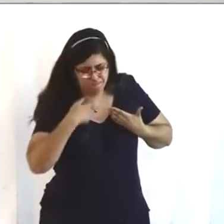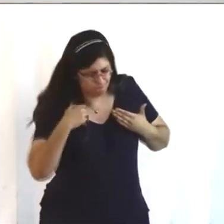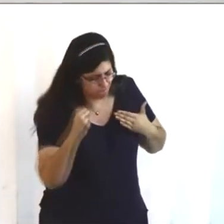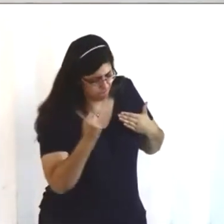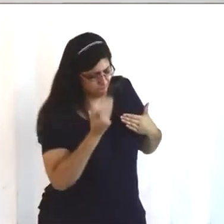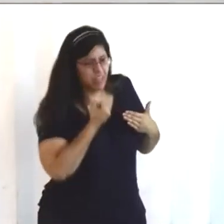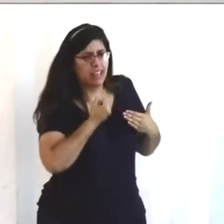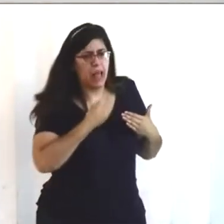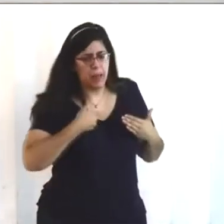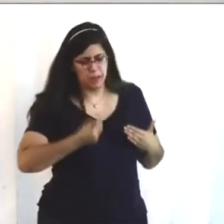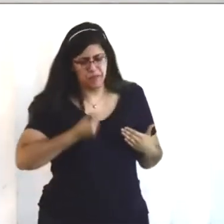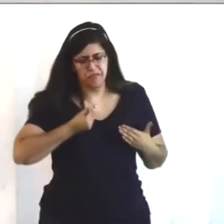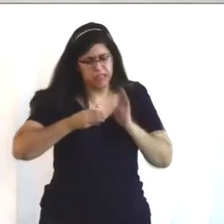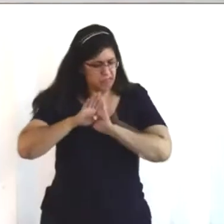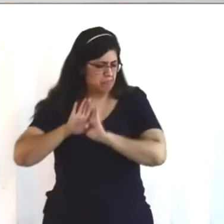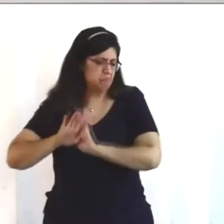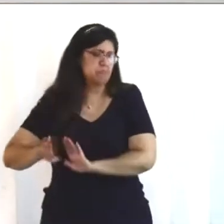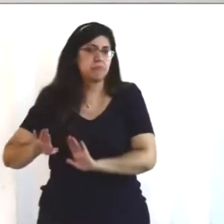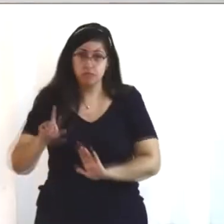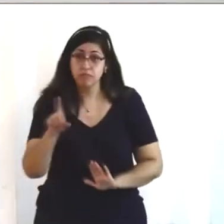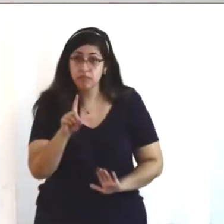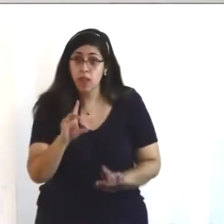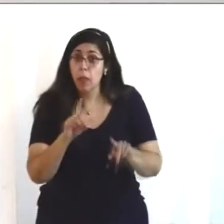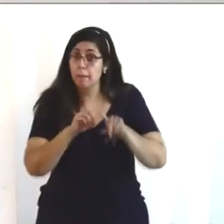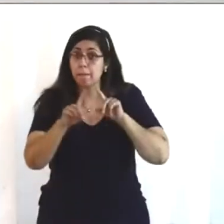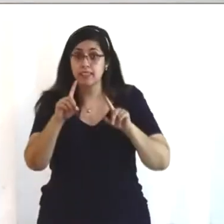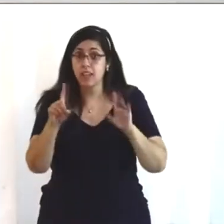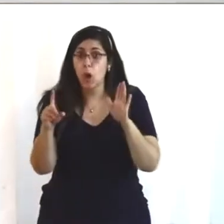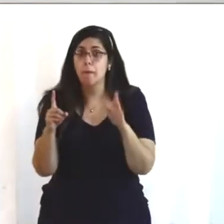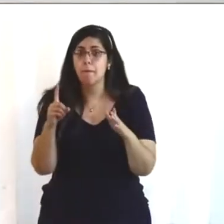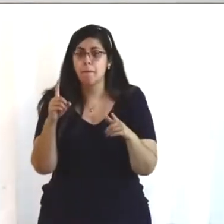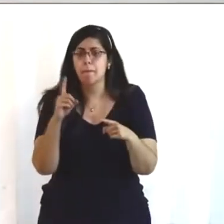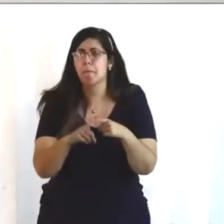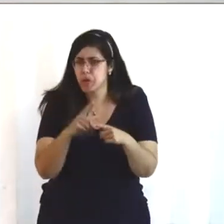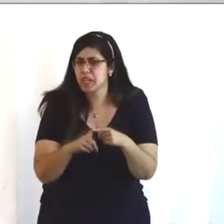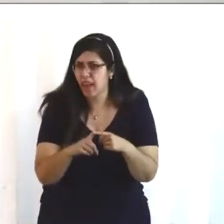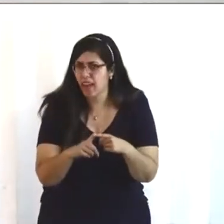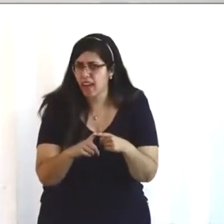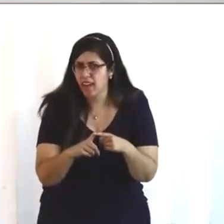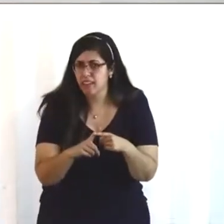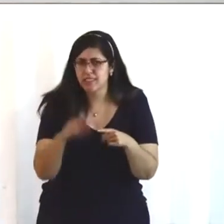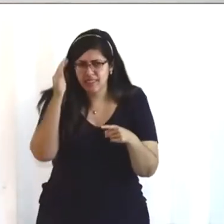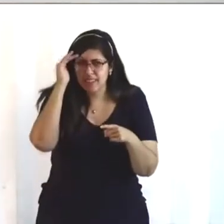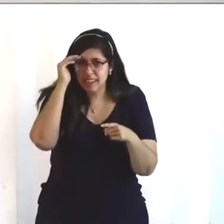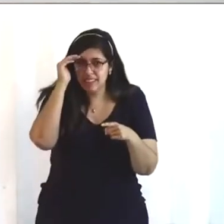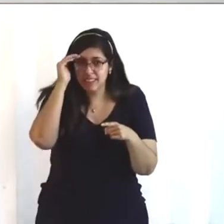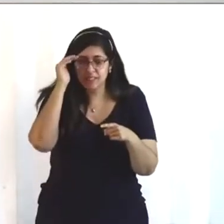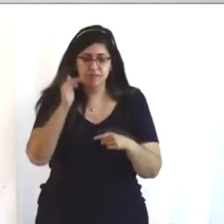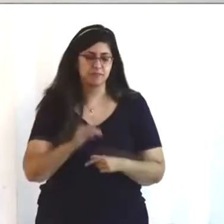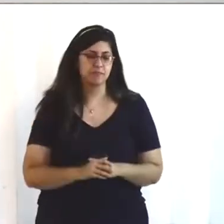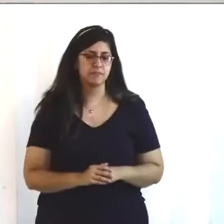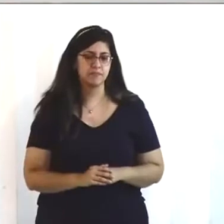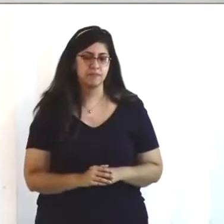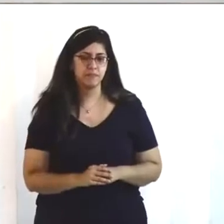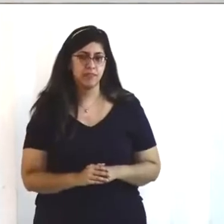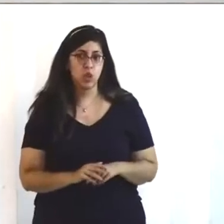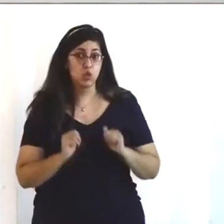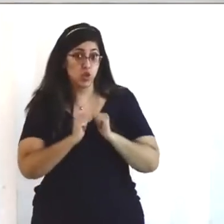ele não é a causa. Ele pode fazer parte do pecado, mas não necessariamente a